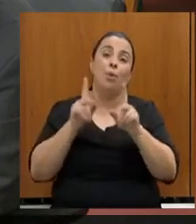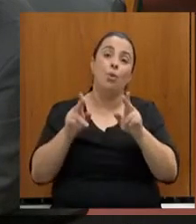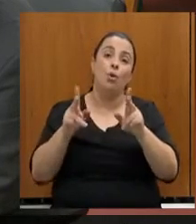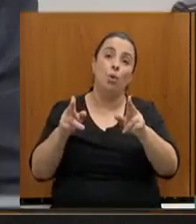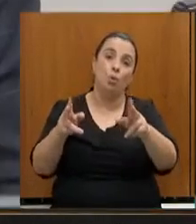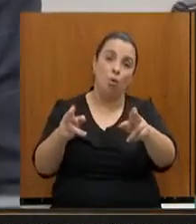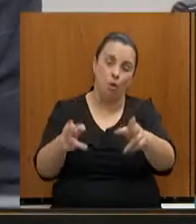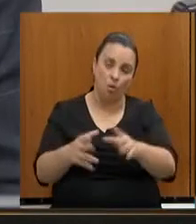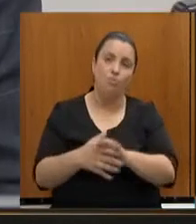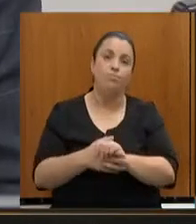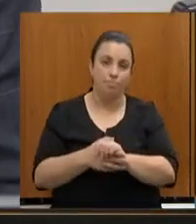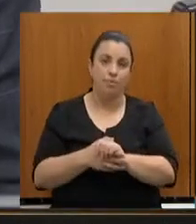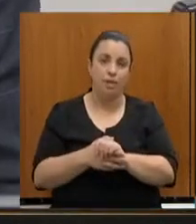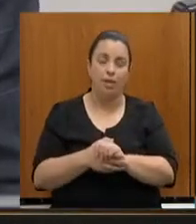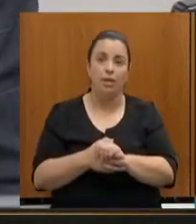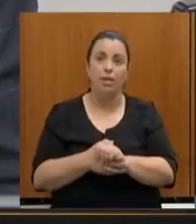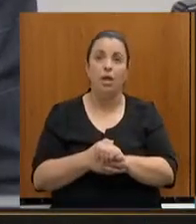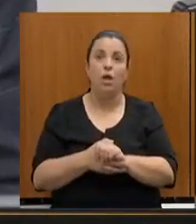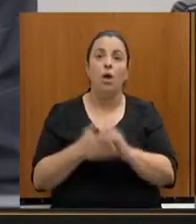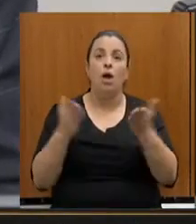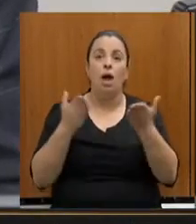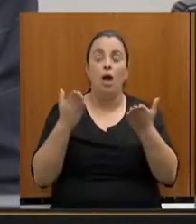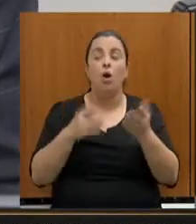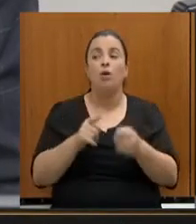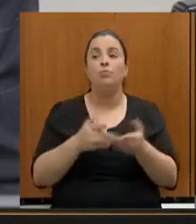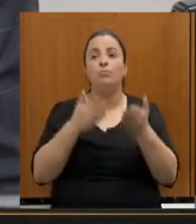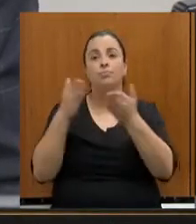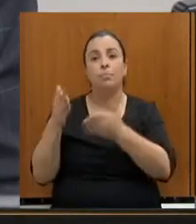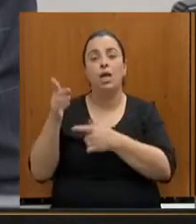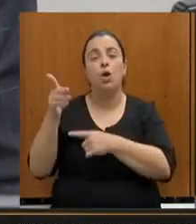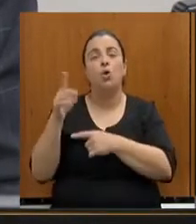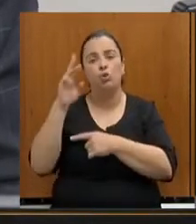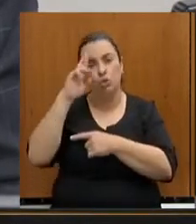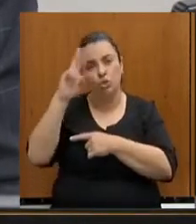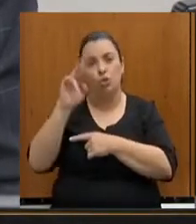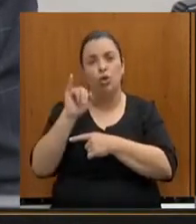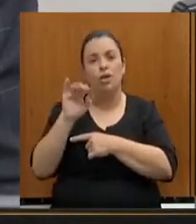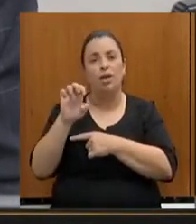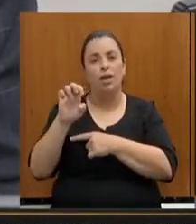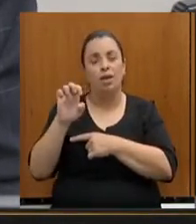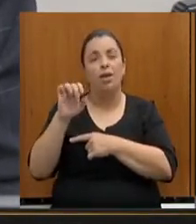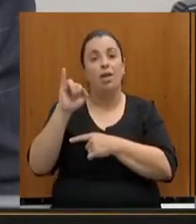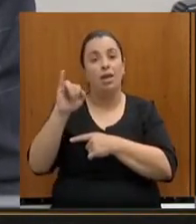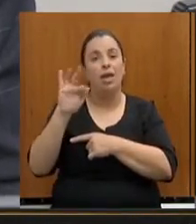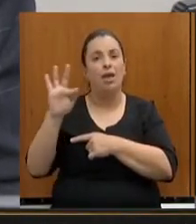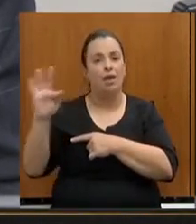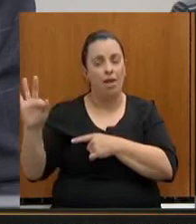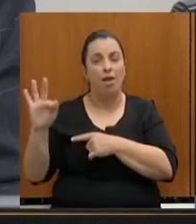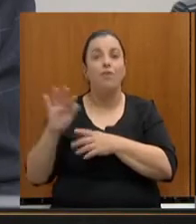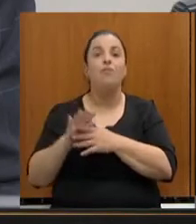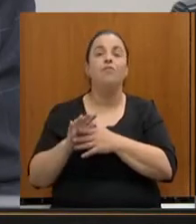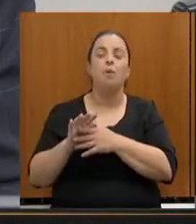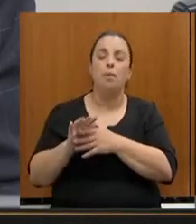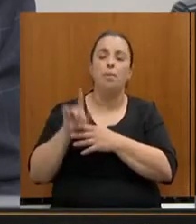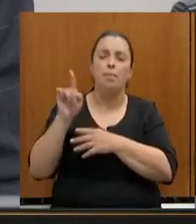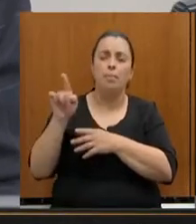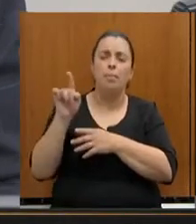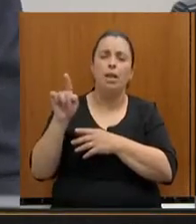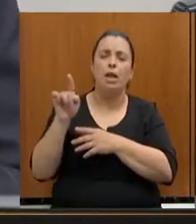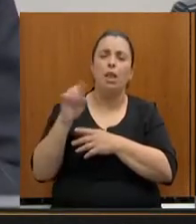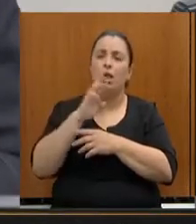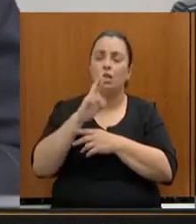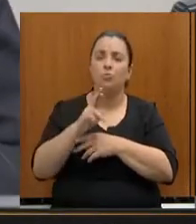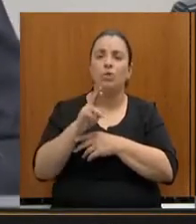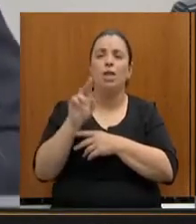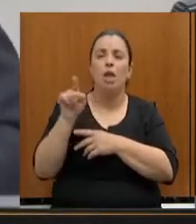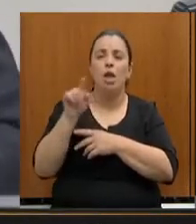passar a palavra aqui ao ao diretor do ief Antônio malar para tu para dois minutos para responder às